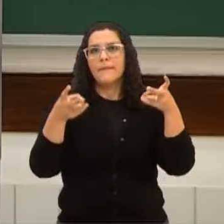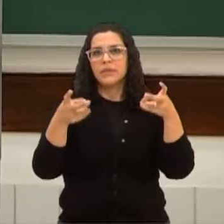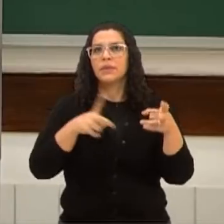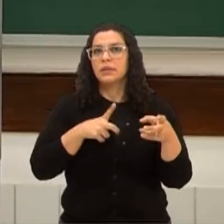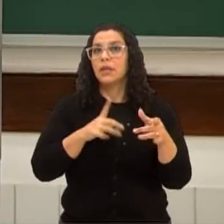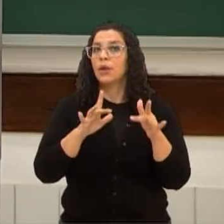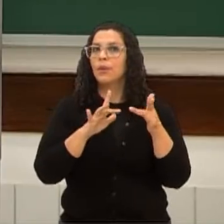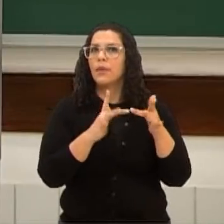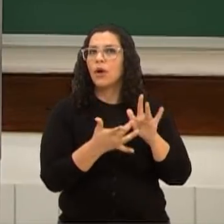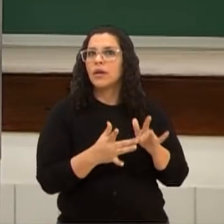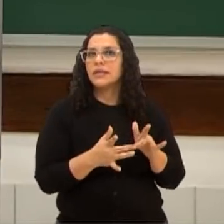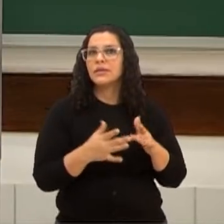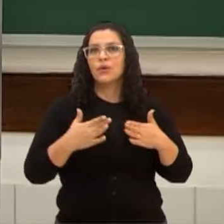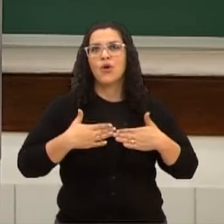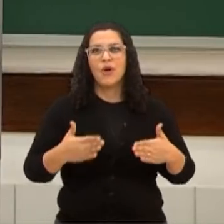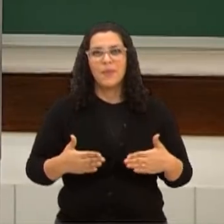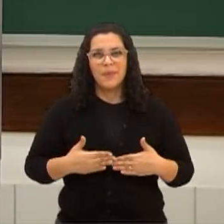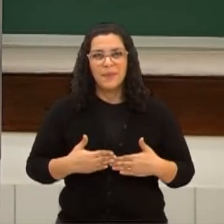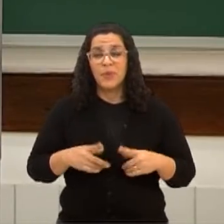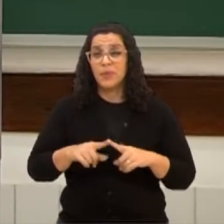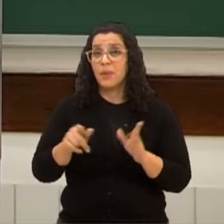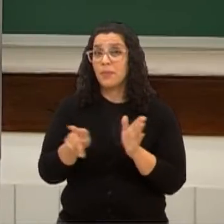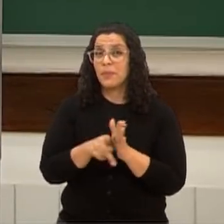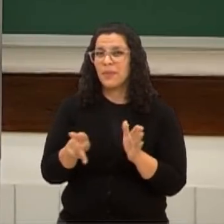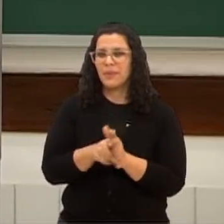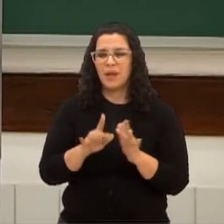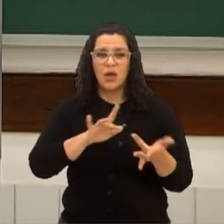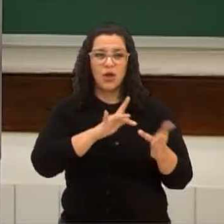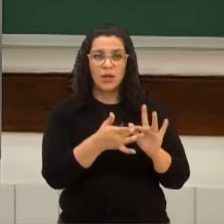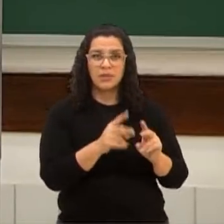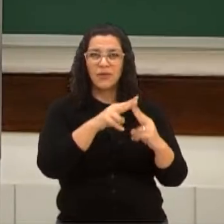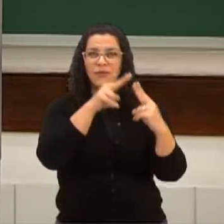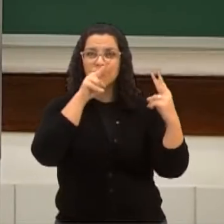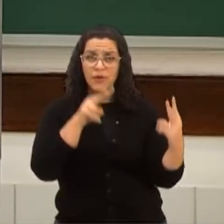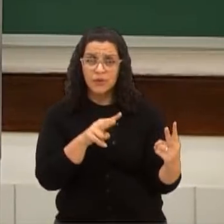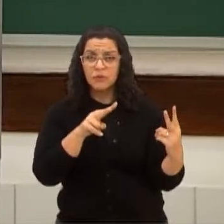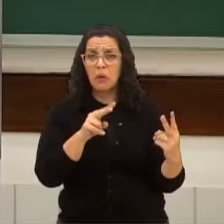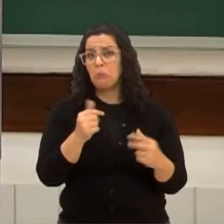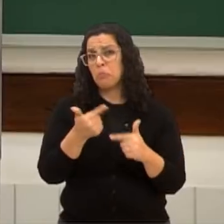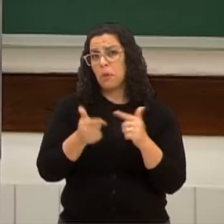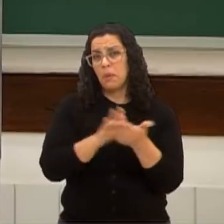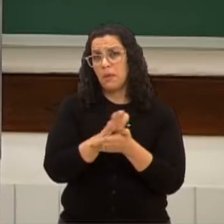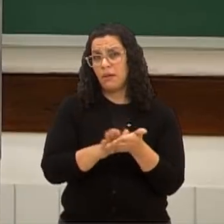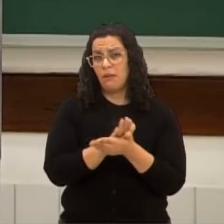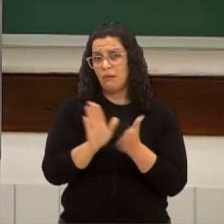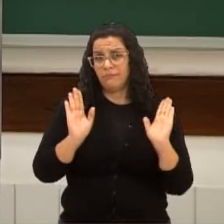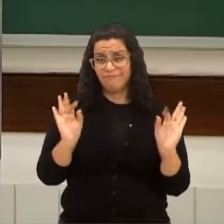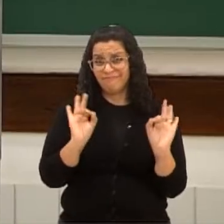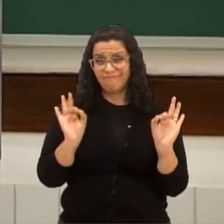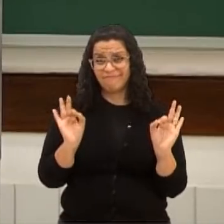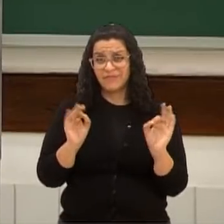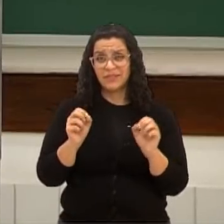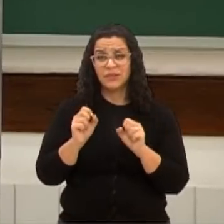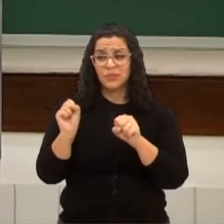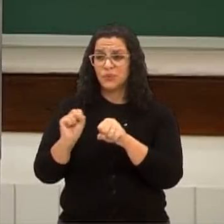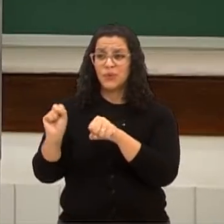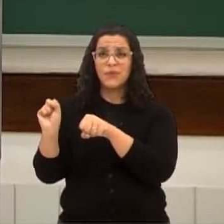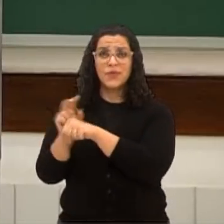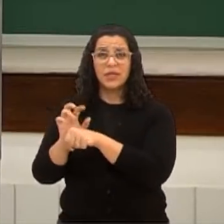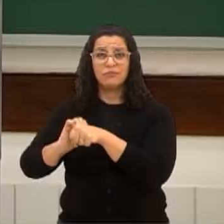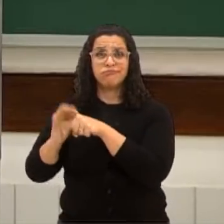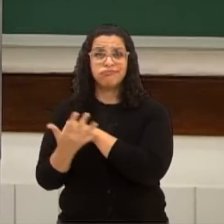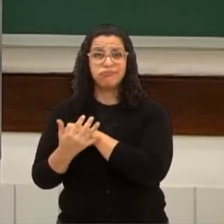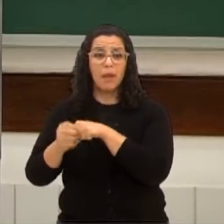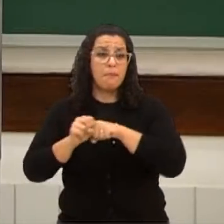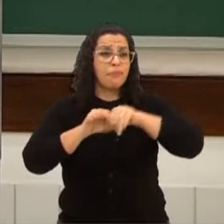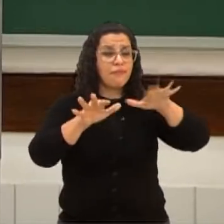é uma conexão física, porque se fosse apenas uma conexão virtual, não teria disseminado o vírus da